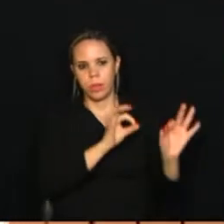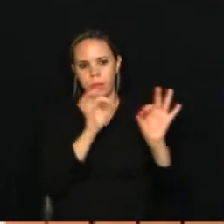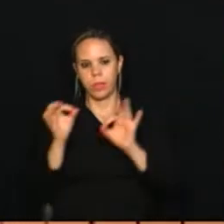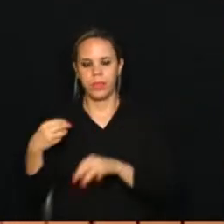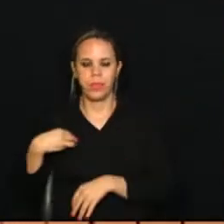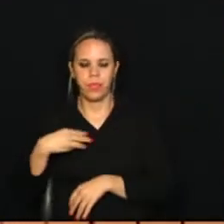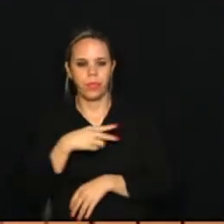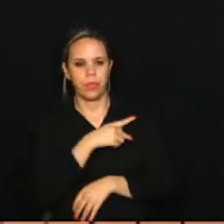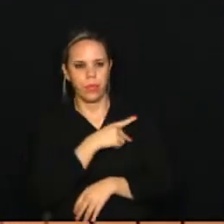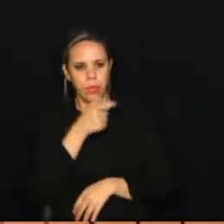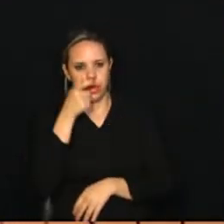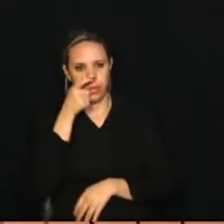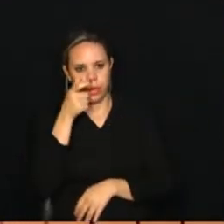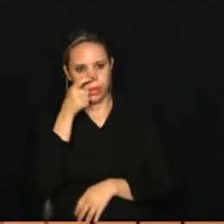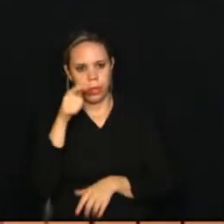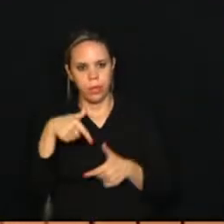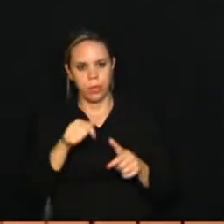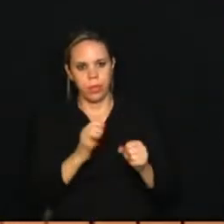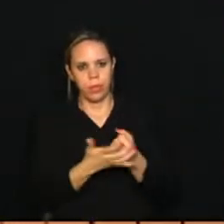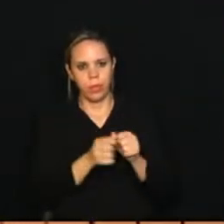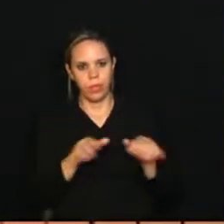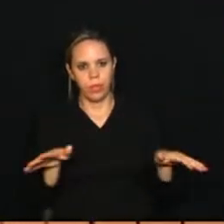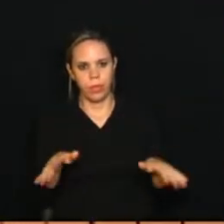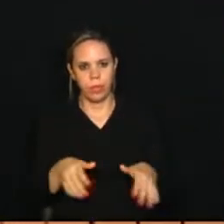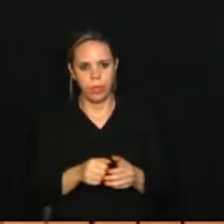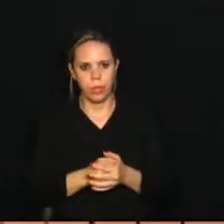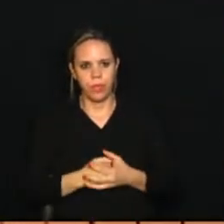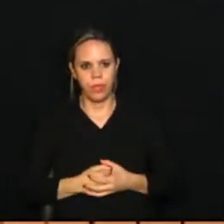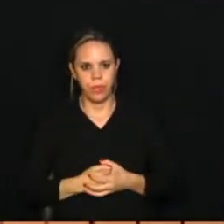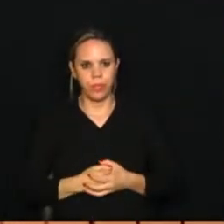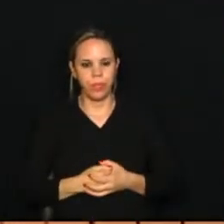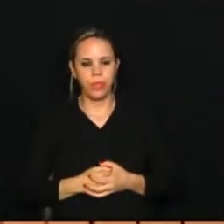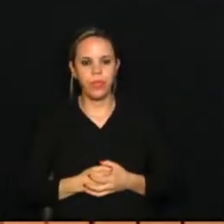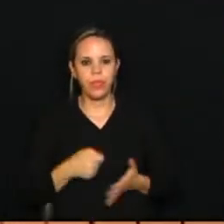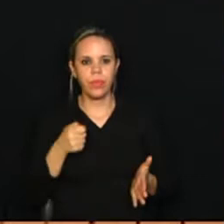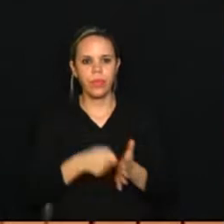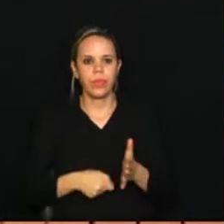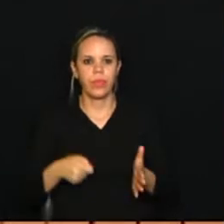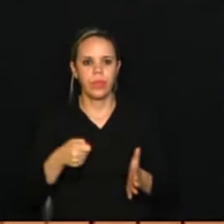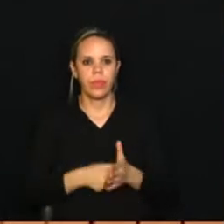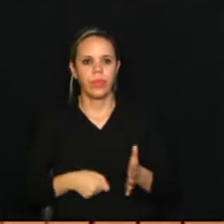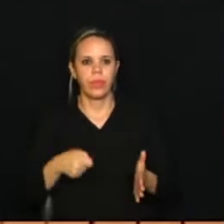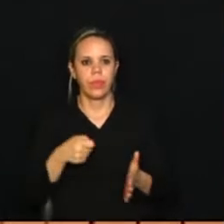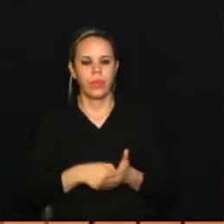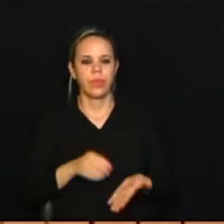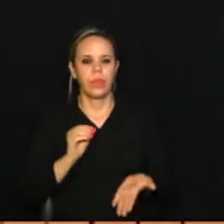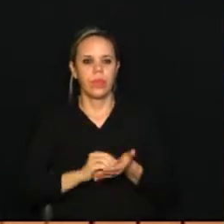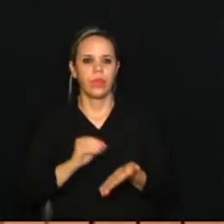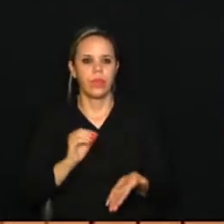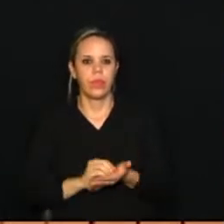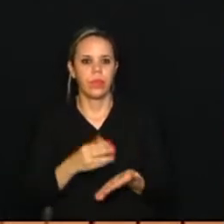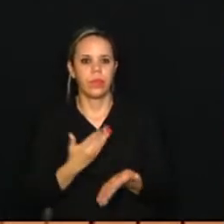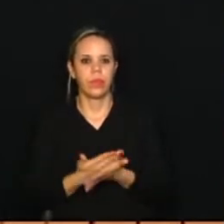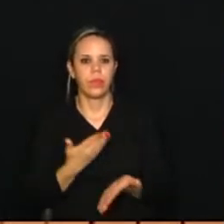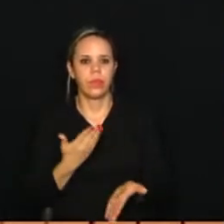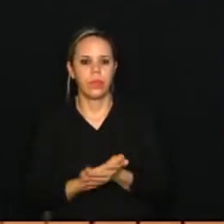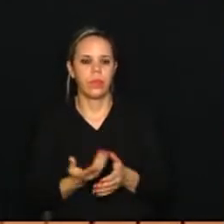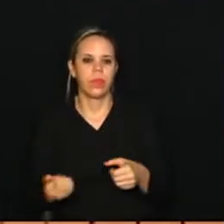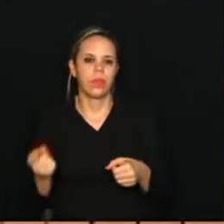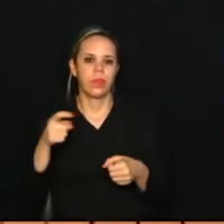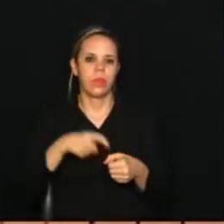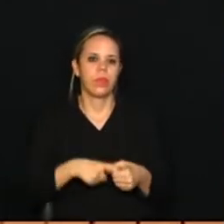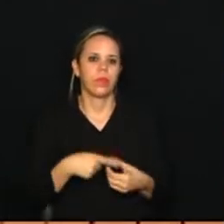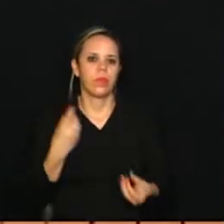Público, toda essa pandemia, toda essa luta aí na falta das aulas, no